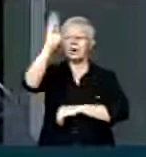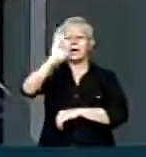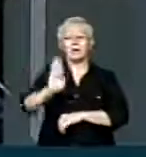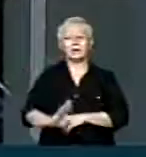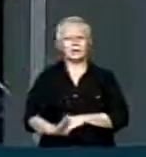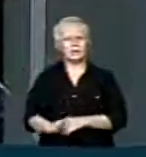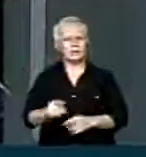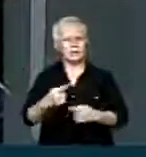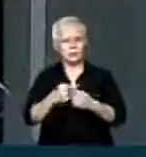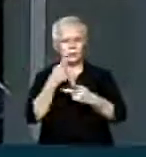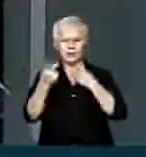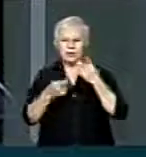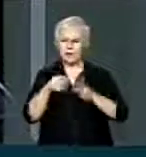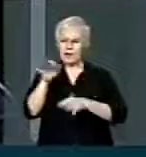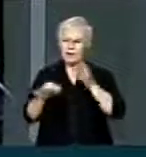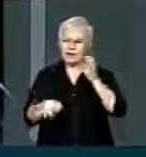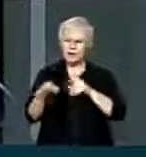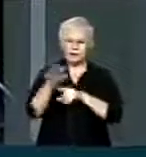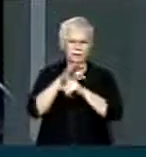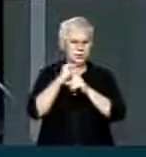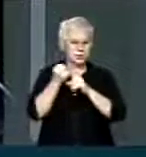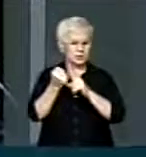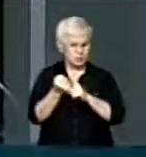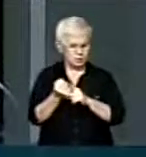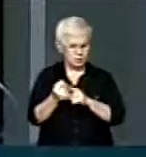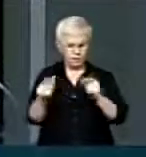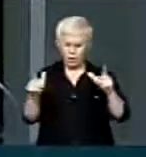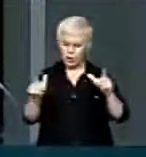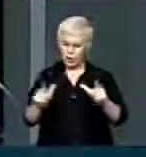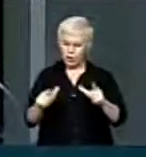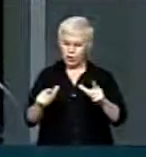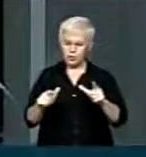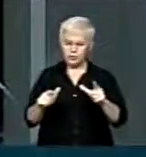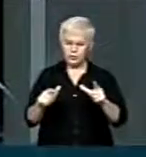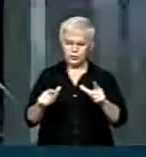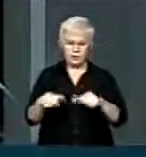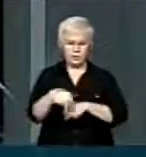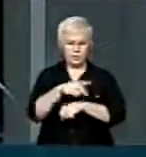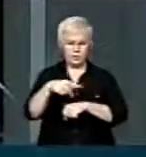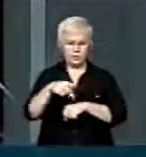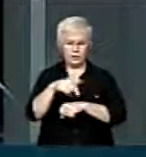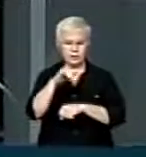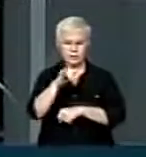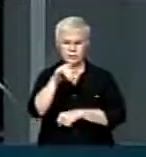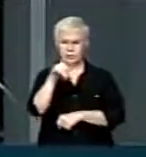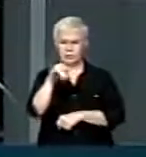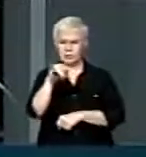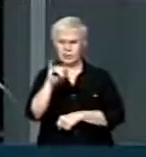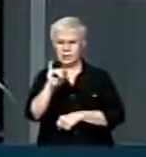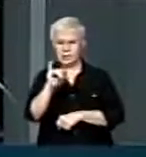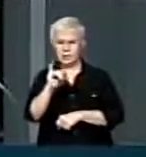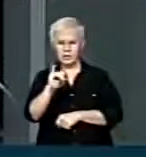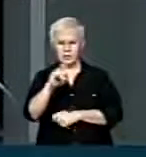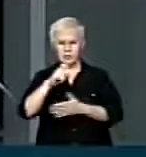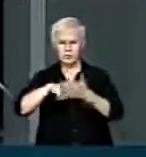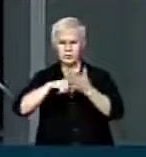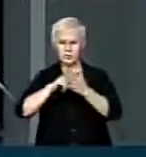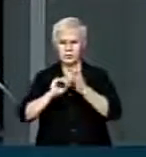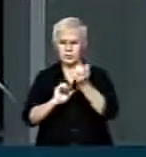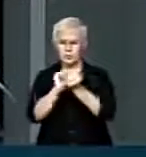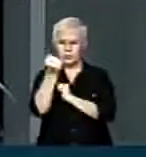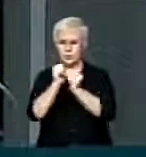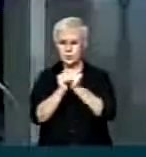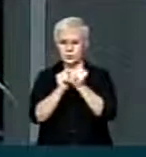podemos falar de justiça social num país onde o IPI, que é o produto industrializado, somado